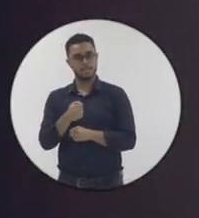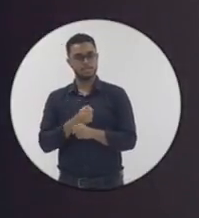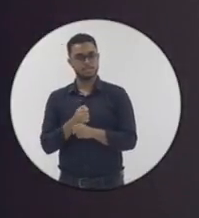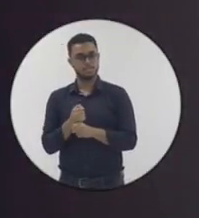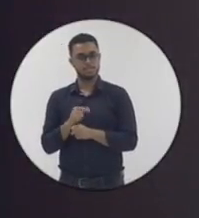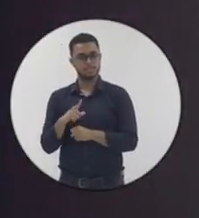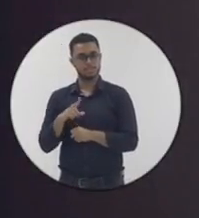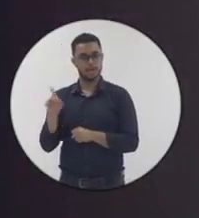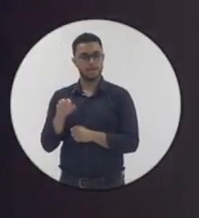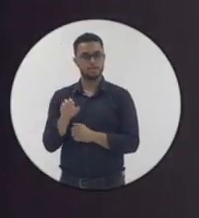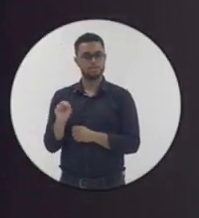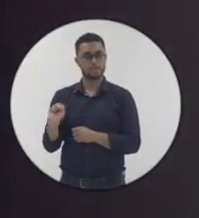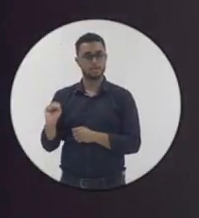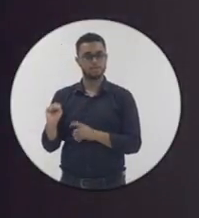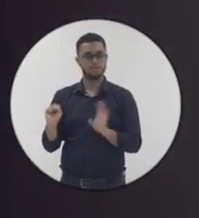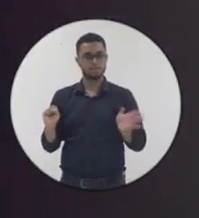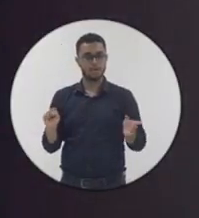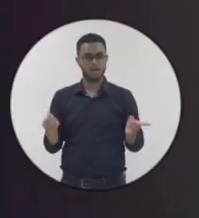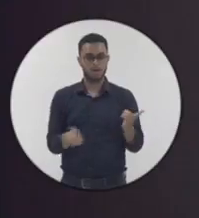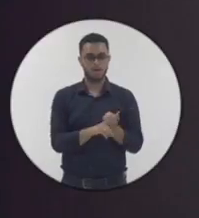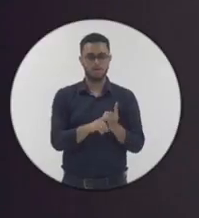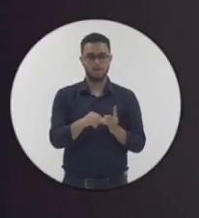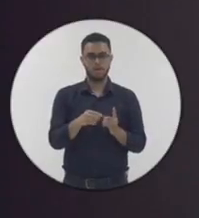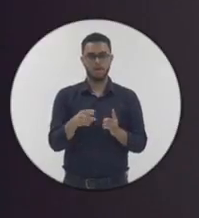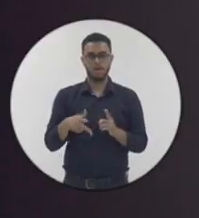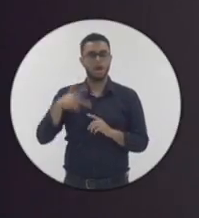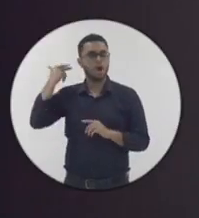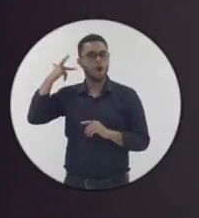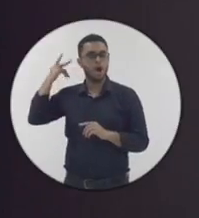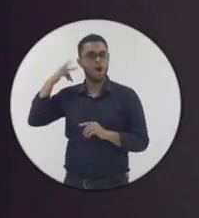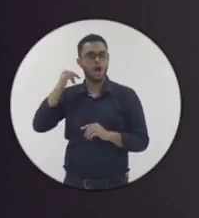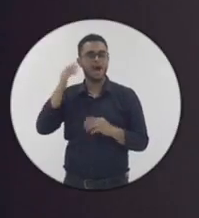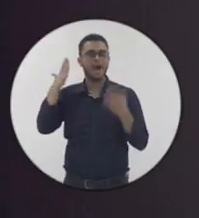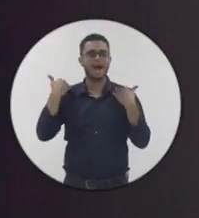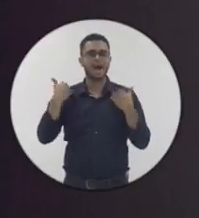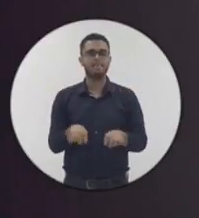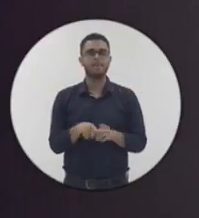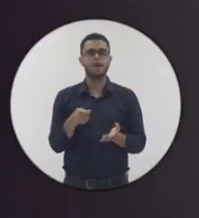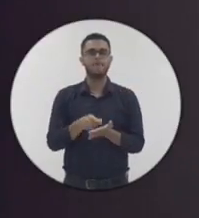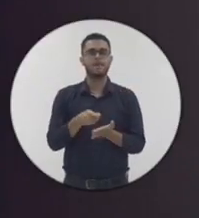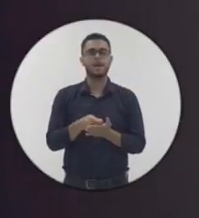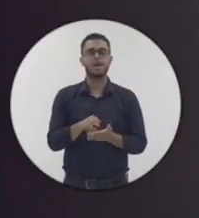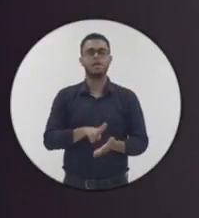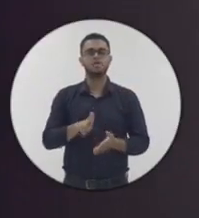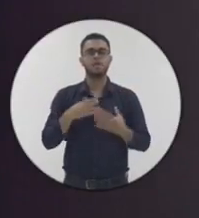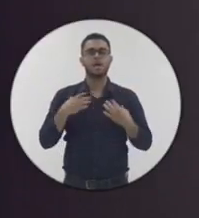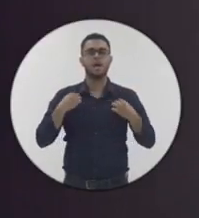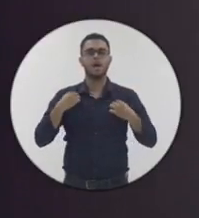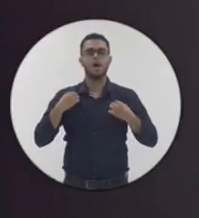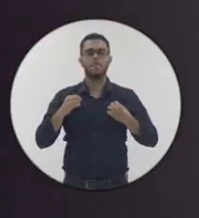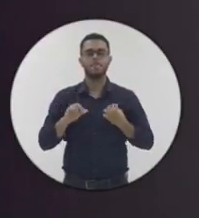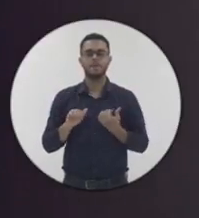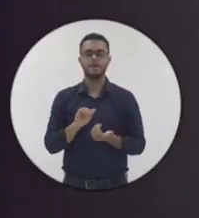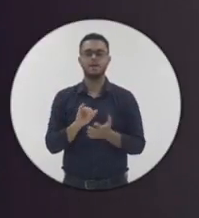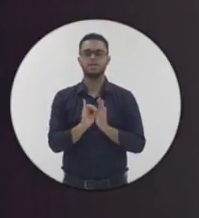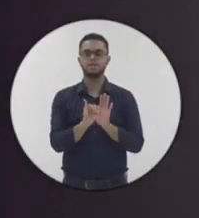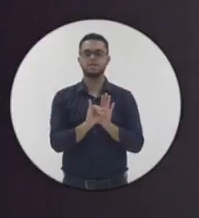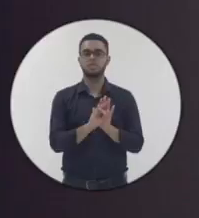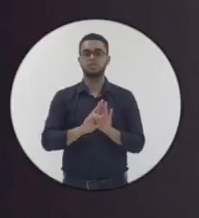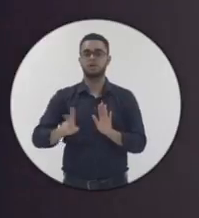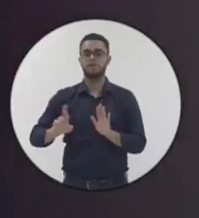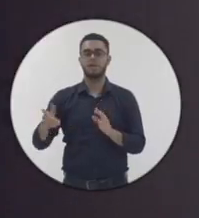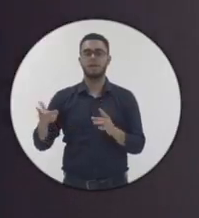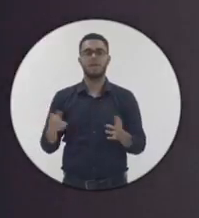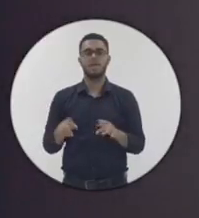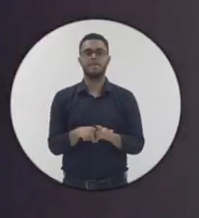Asha Sergipe, já encontrei corte de cabelo em abrigo, obrigação de vestir roupa de identidade diferente que se apresenta,